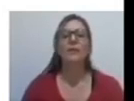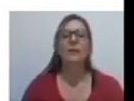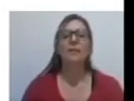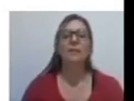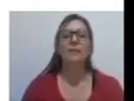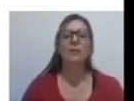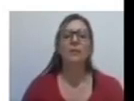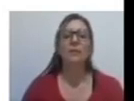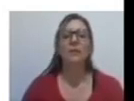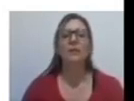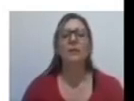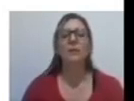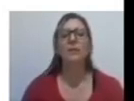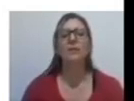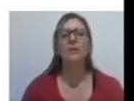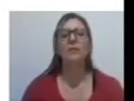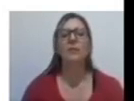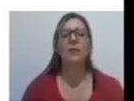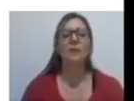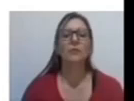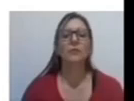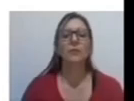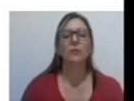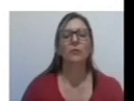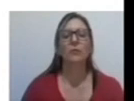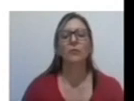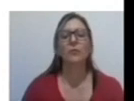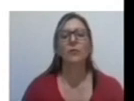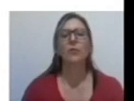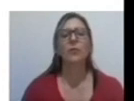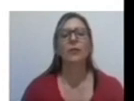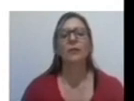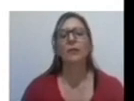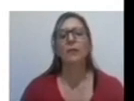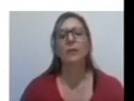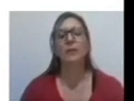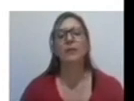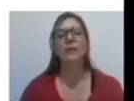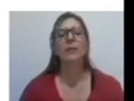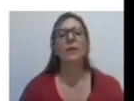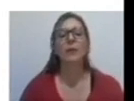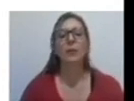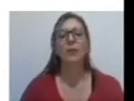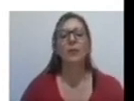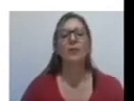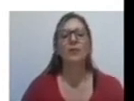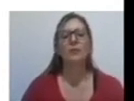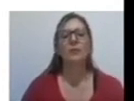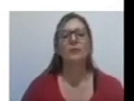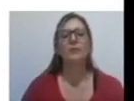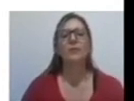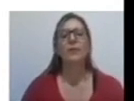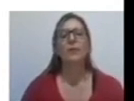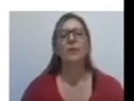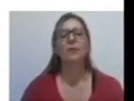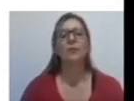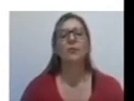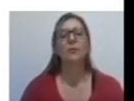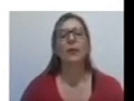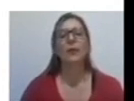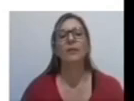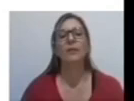ser levado em consideração. E se estiver acontecendo com você ou com alguém da família, procure ajuda, tá bom?